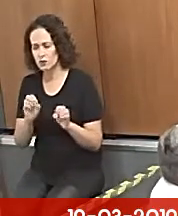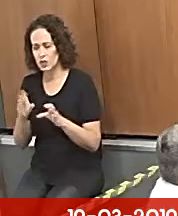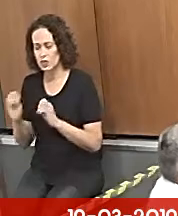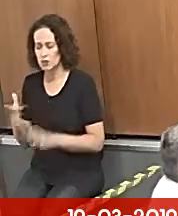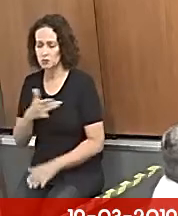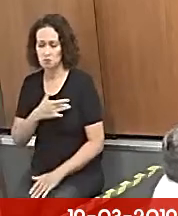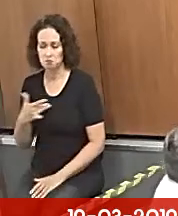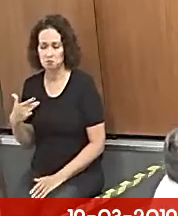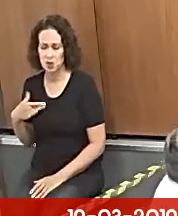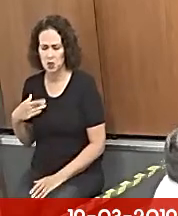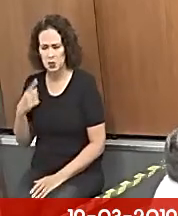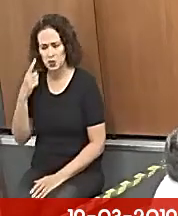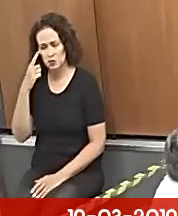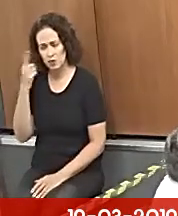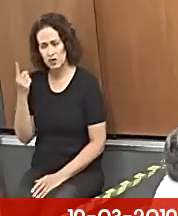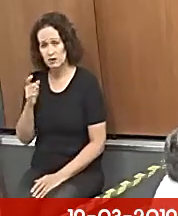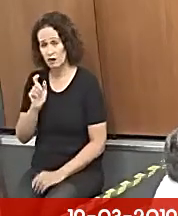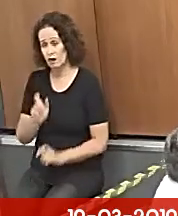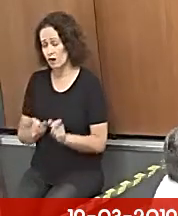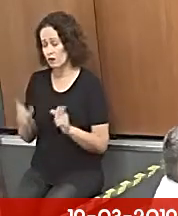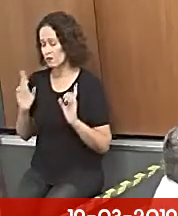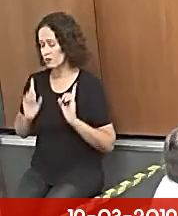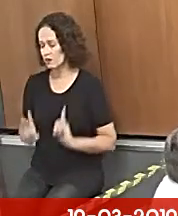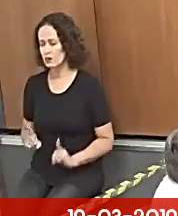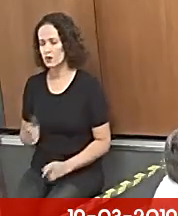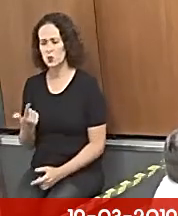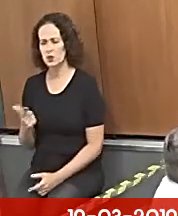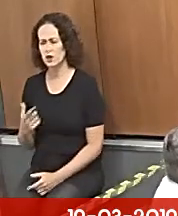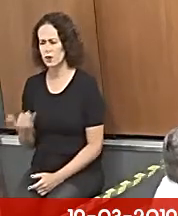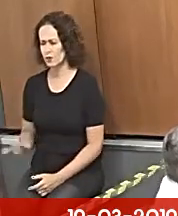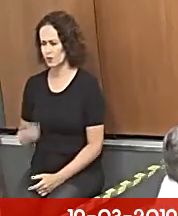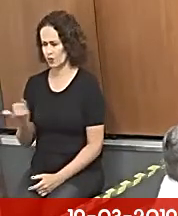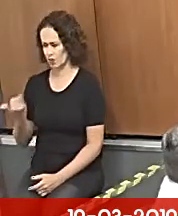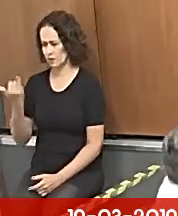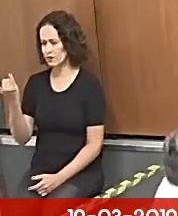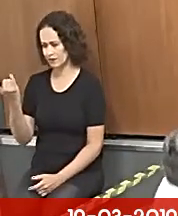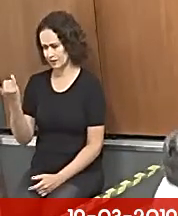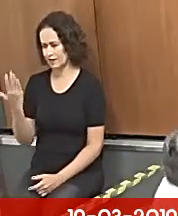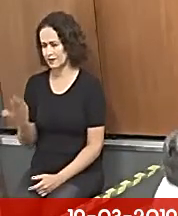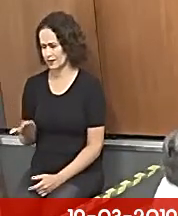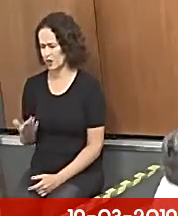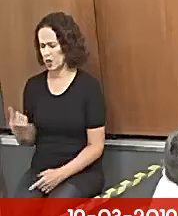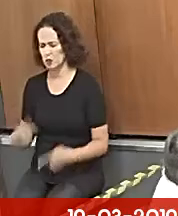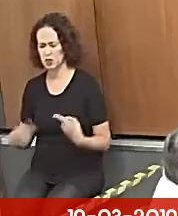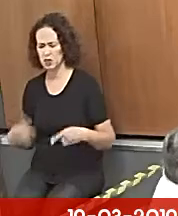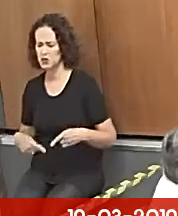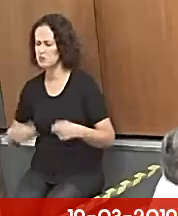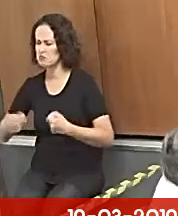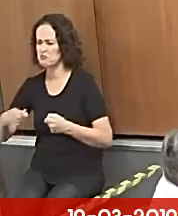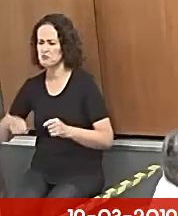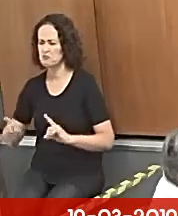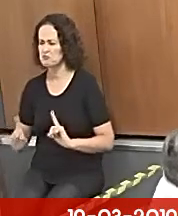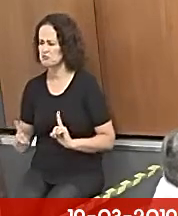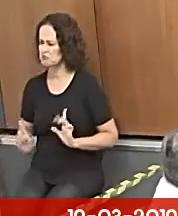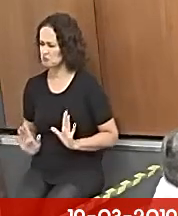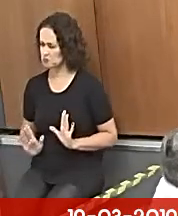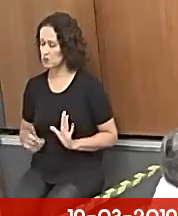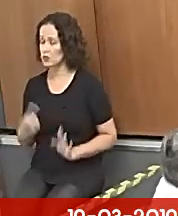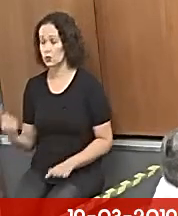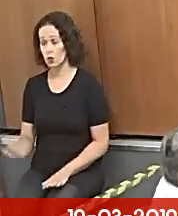saúde ele acha que não é importante a pessoa com deficiência ele praticar política então a gente tem que fiscalizar